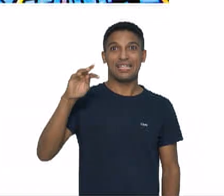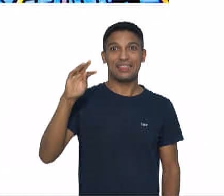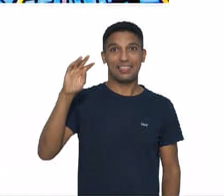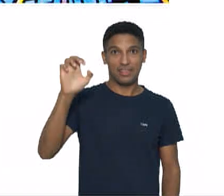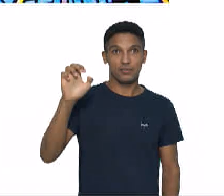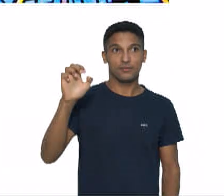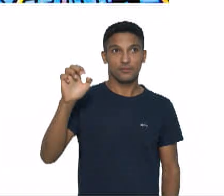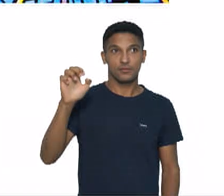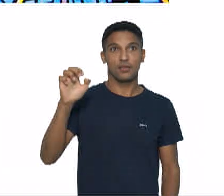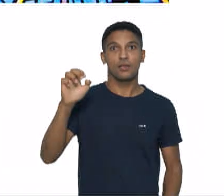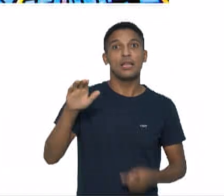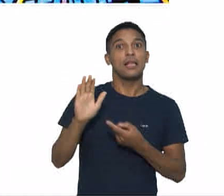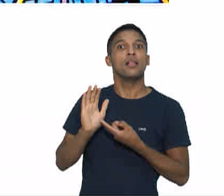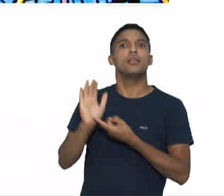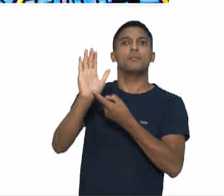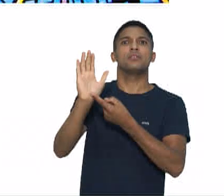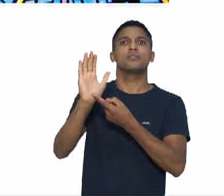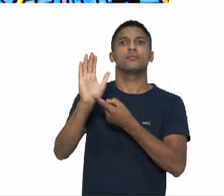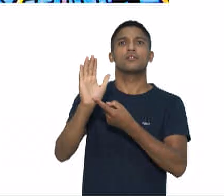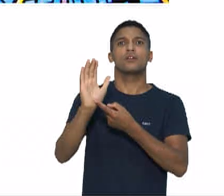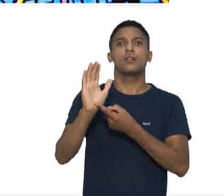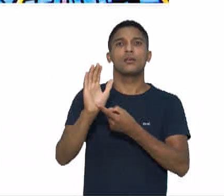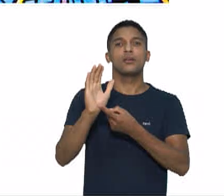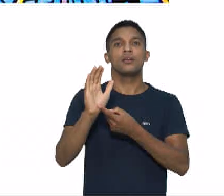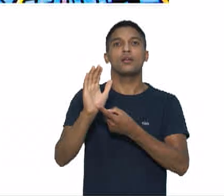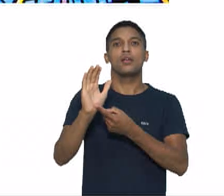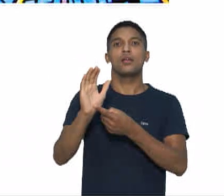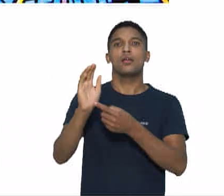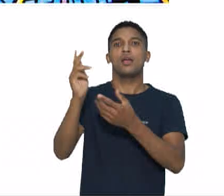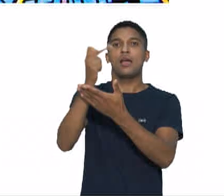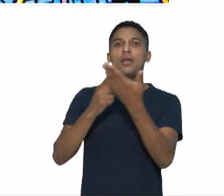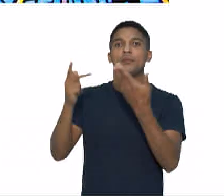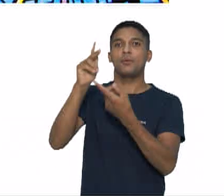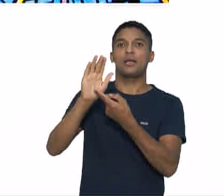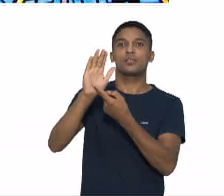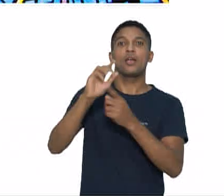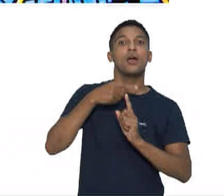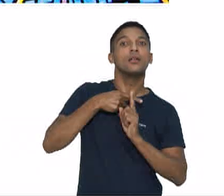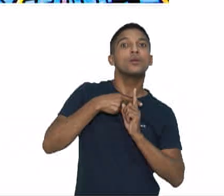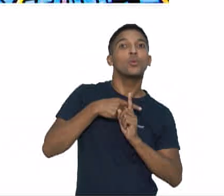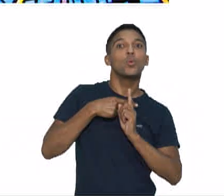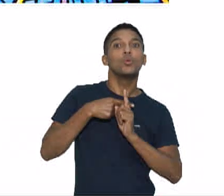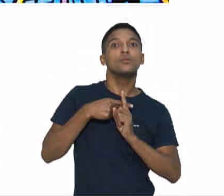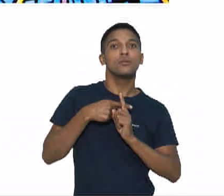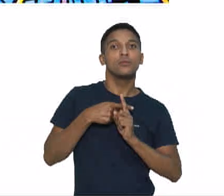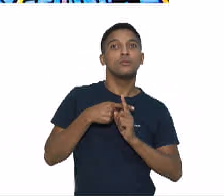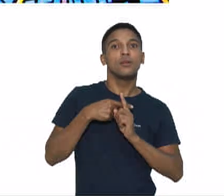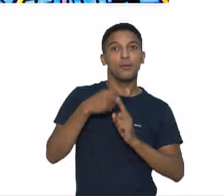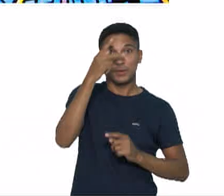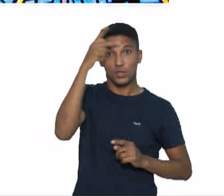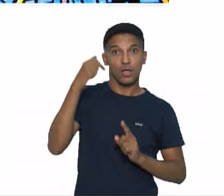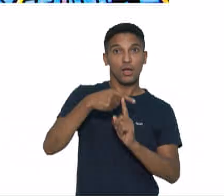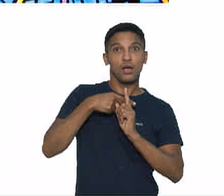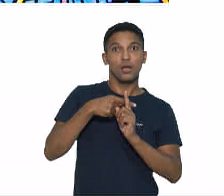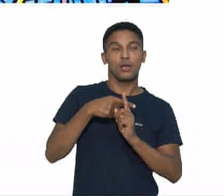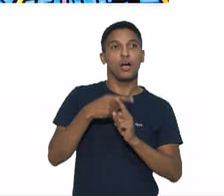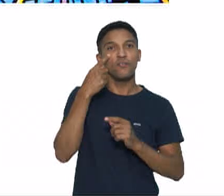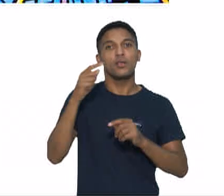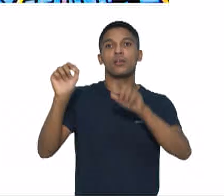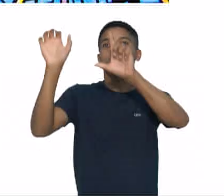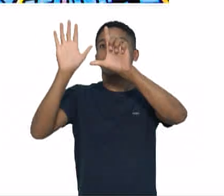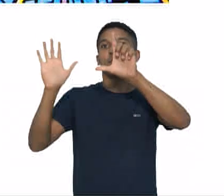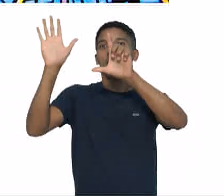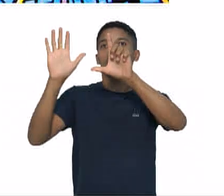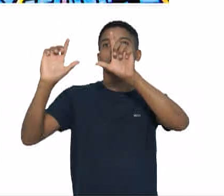Cristo, utilizam geralmente a imagem de uma cruz, conforme a imagem do vitral ao lado.